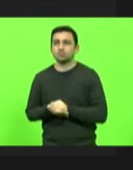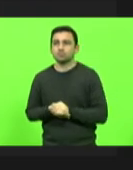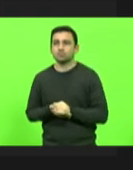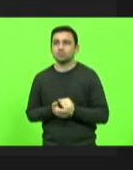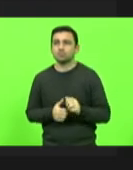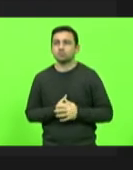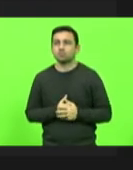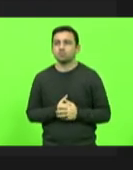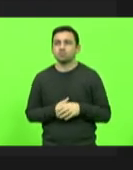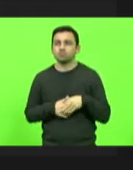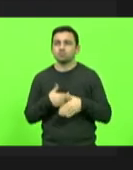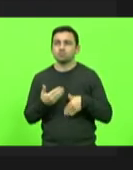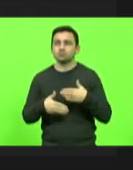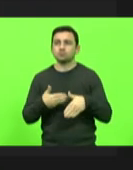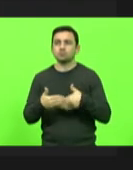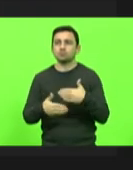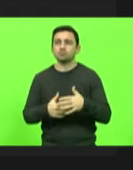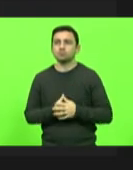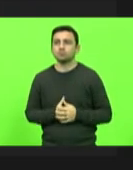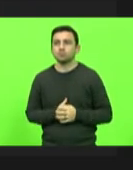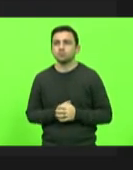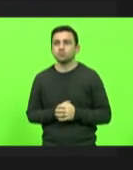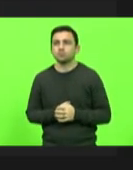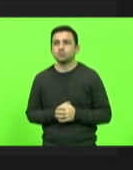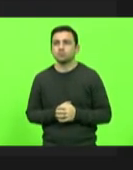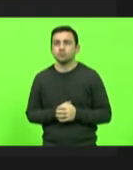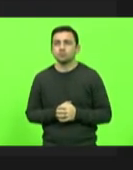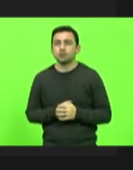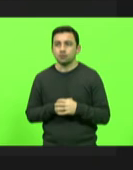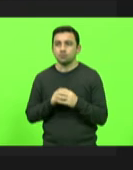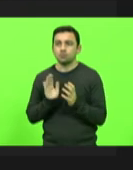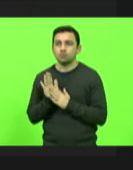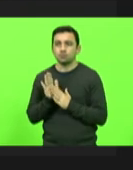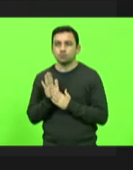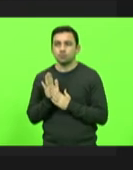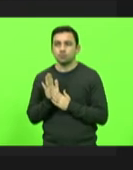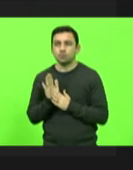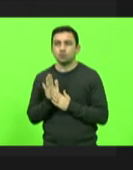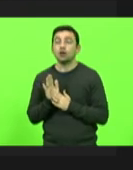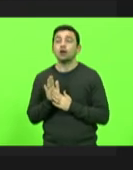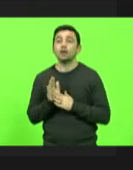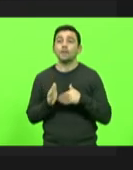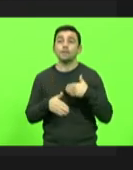para encaminhamento. Ótimo. Eu ia só propor aqui o encaminhamento